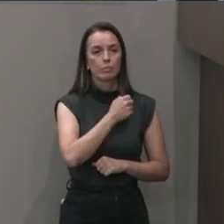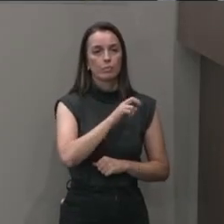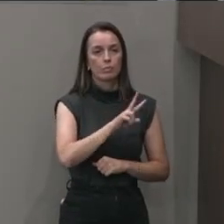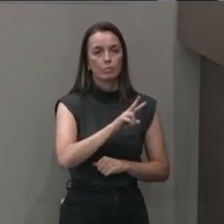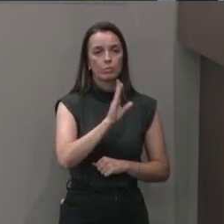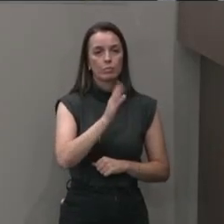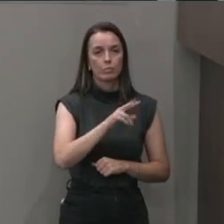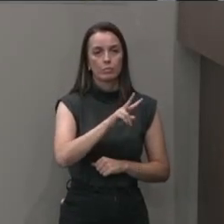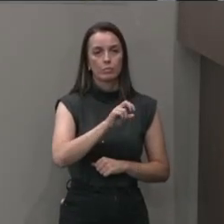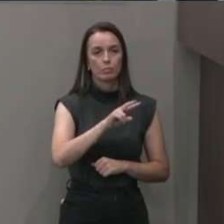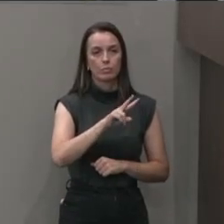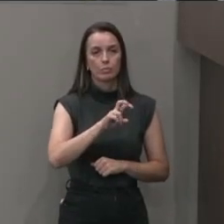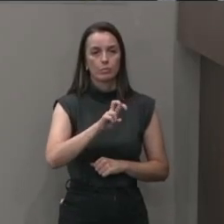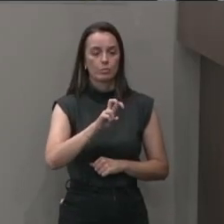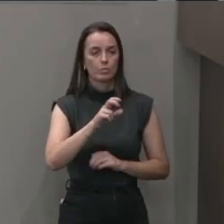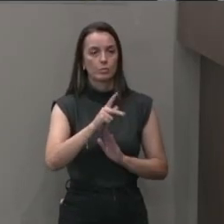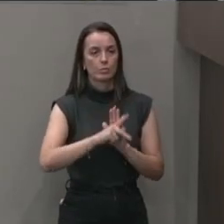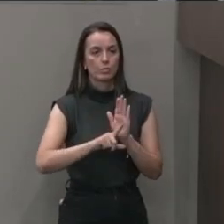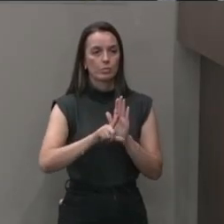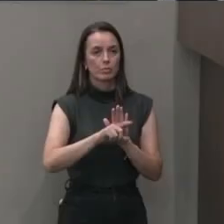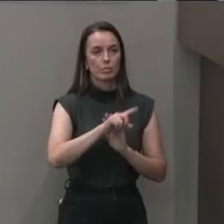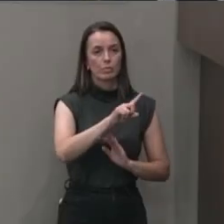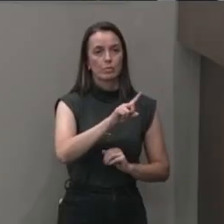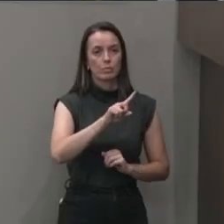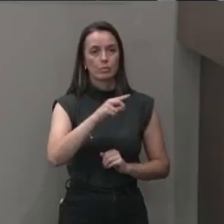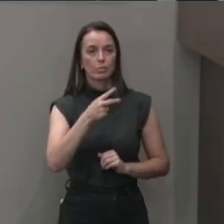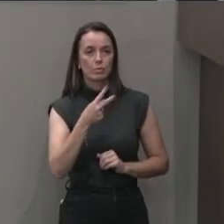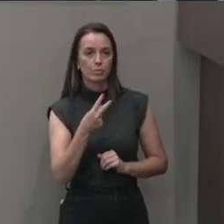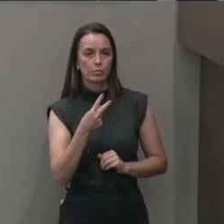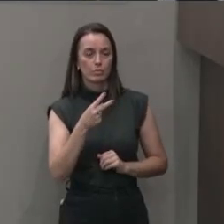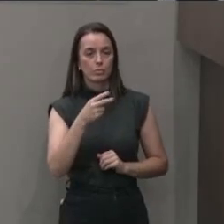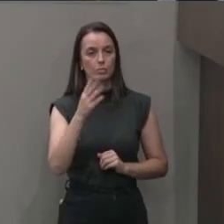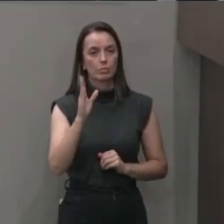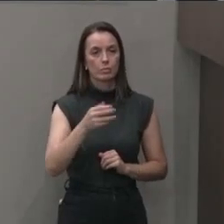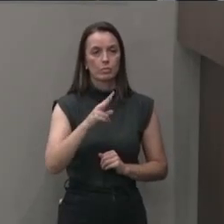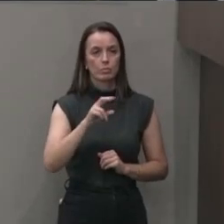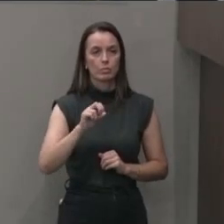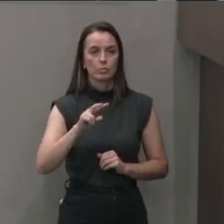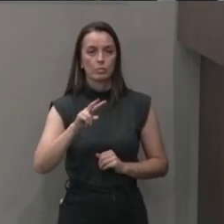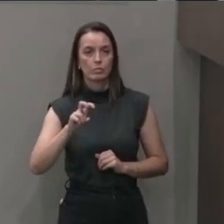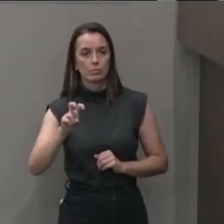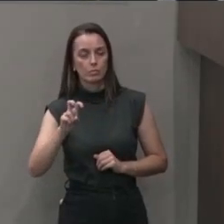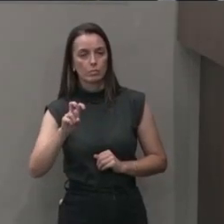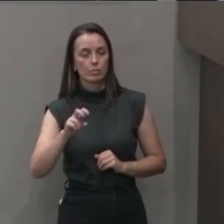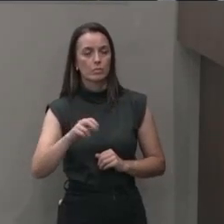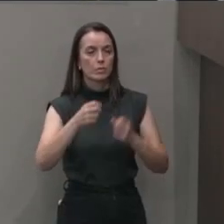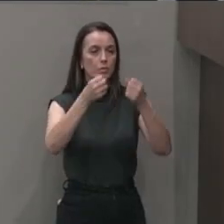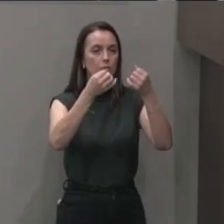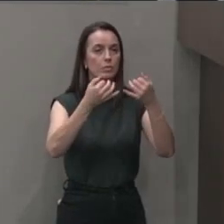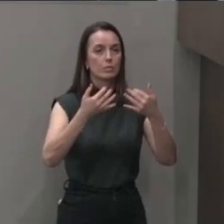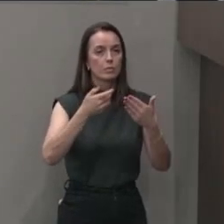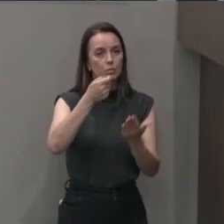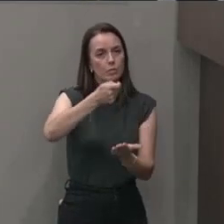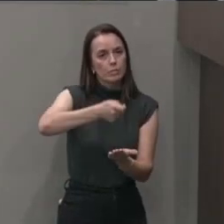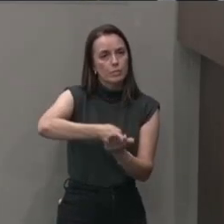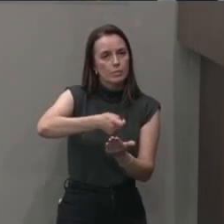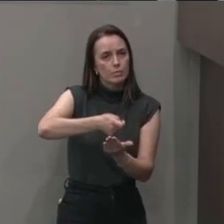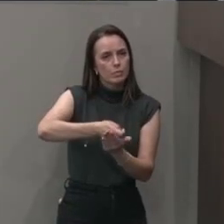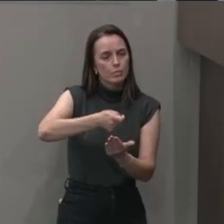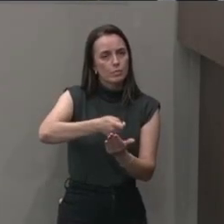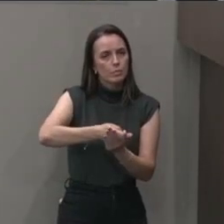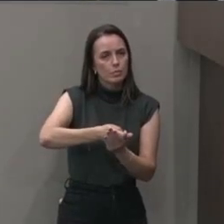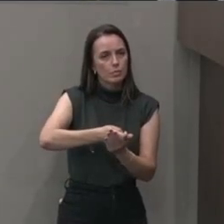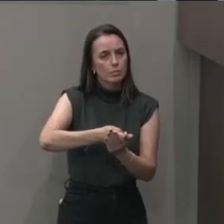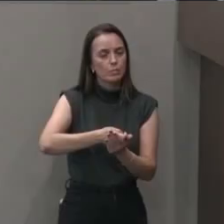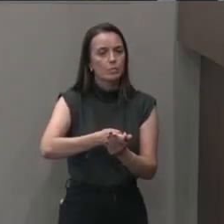do projeto de lei número 112, 2025, mesa diretora. Dispõe sobre a obrigatoriedade de implantação da tecnologia do botão do